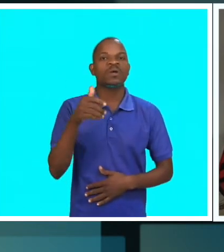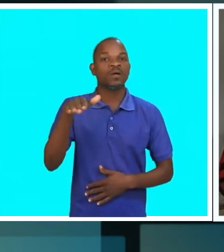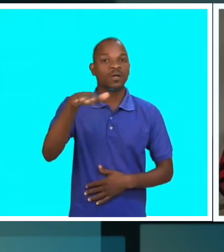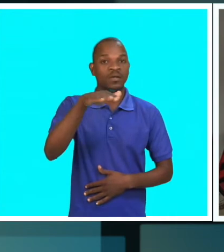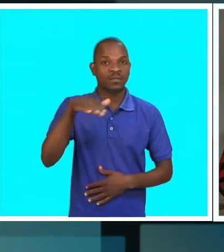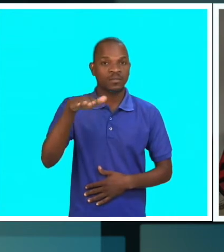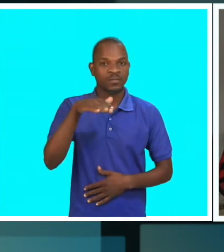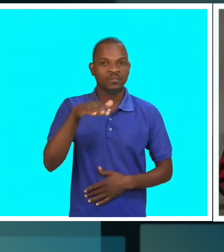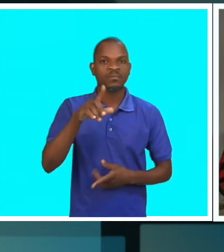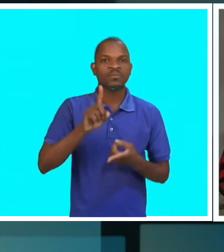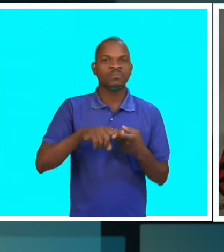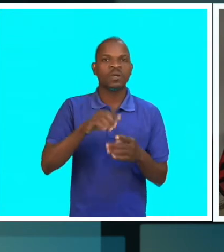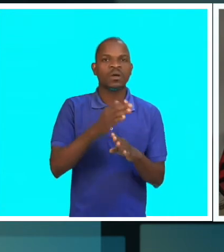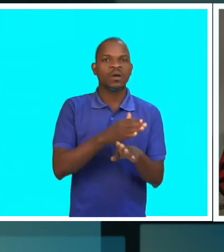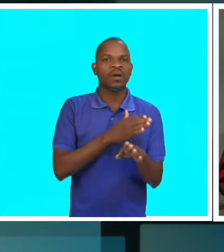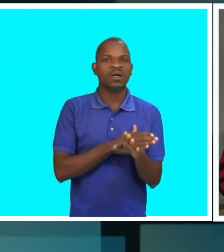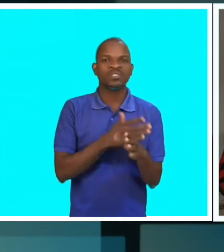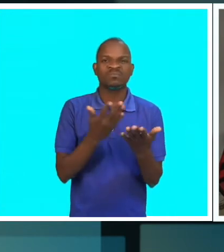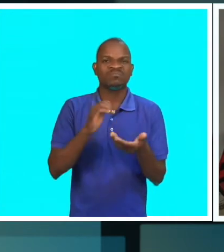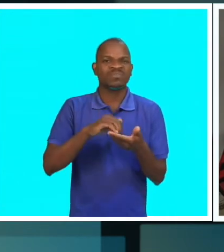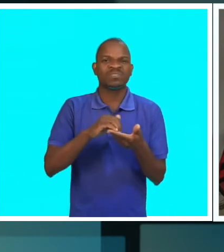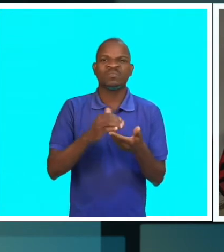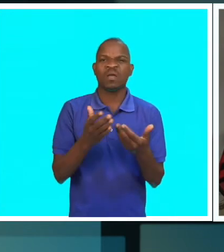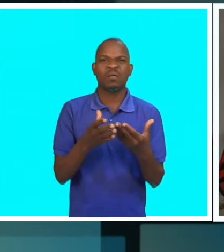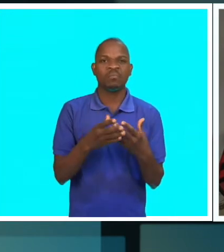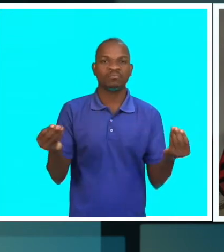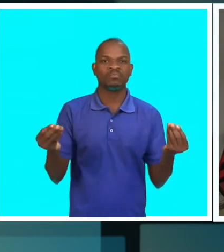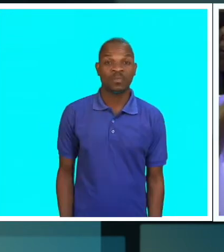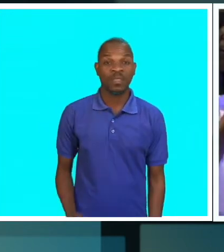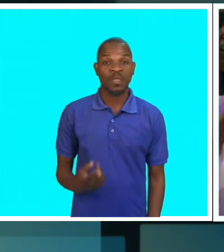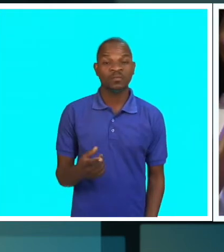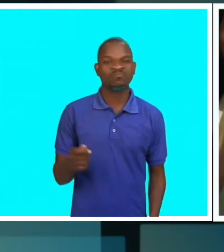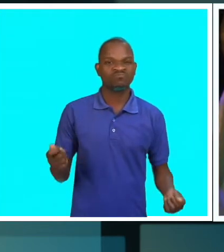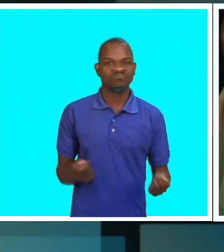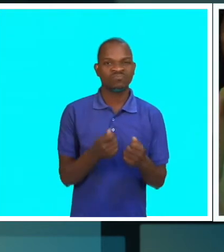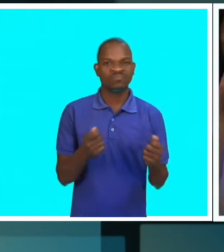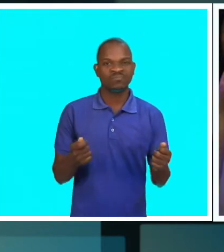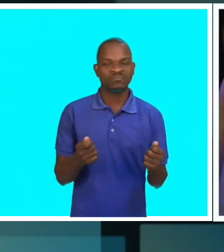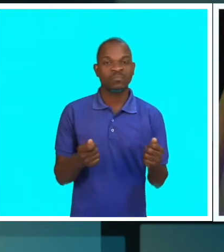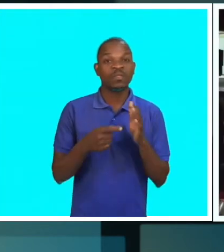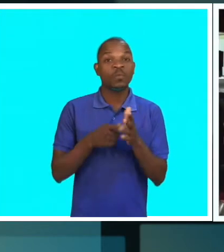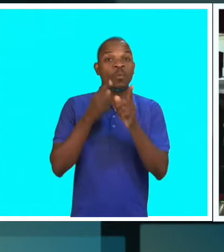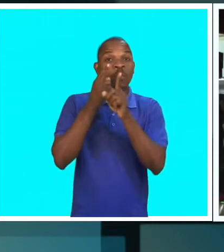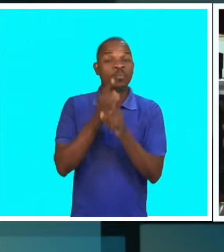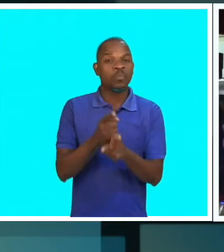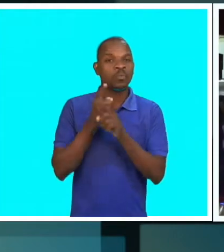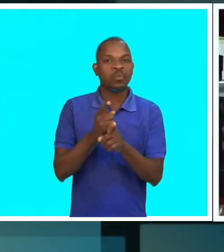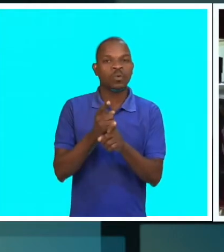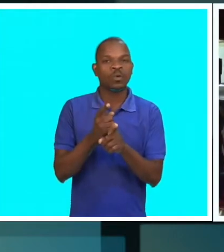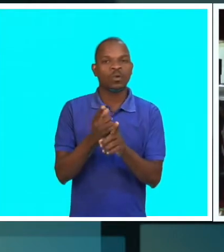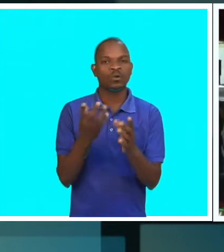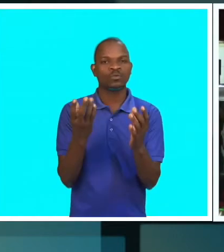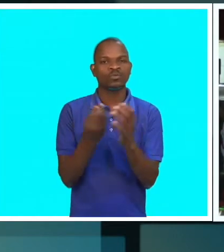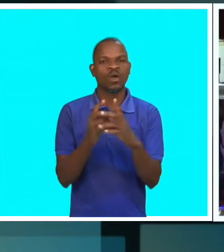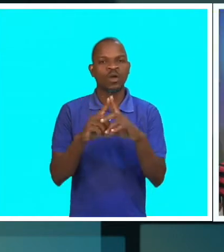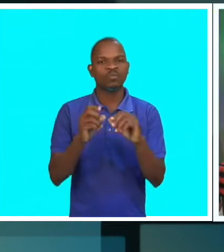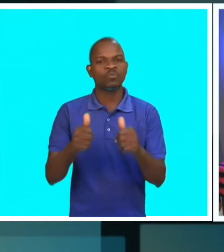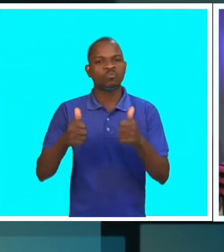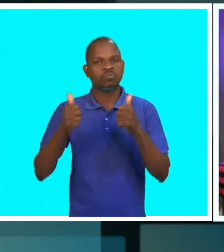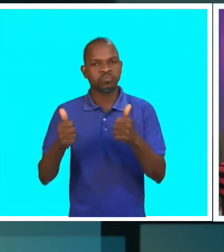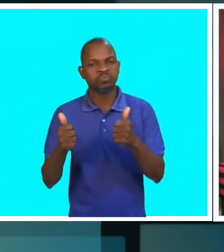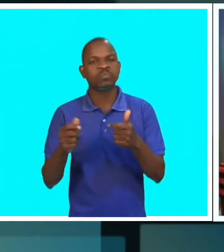àquela área que estava praticamente perdida. Estes eventos, os participantes juntam